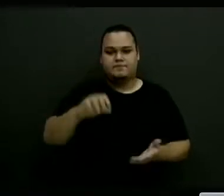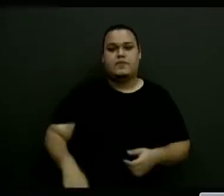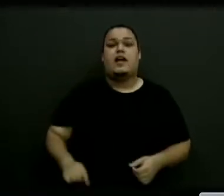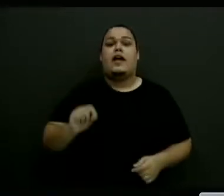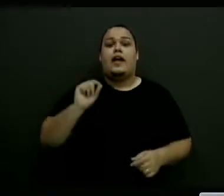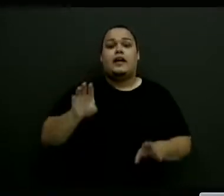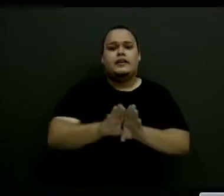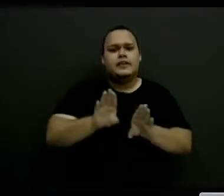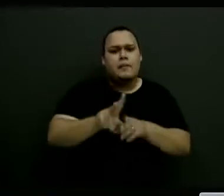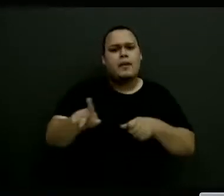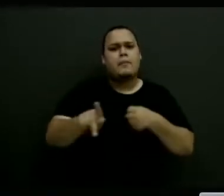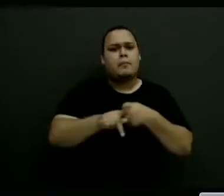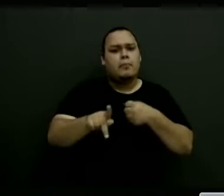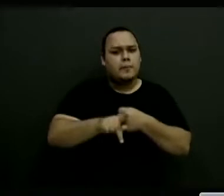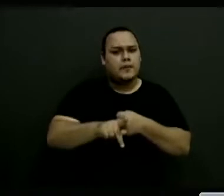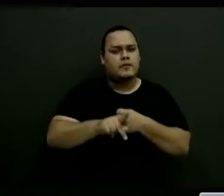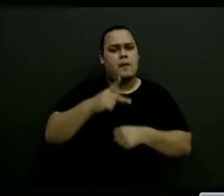fazer uma tenda de ramos aqui.